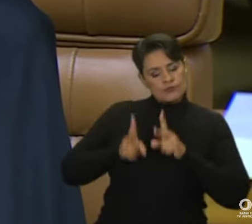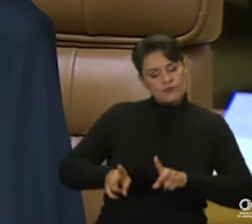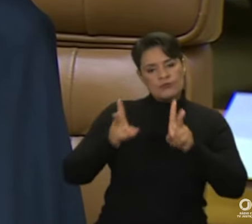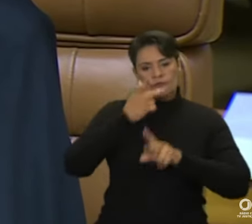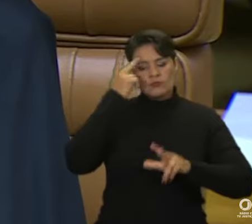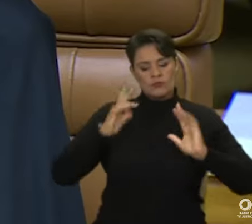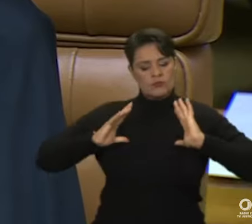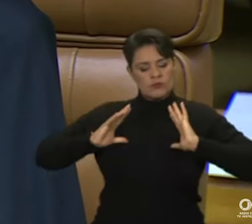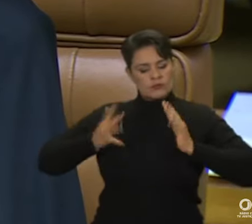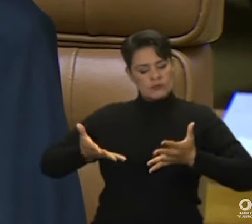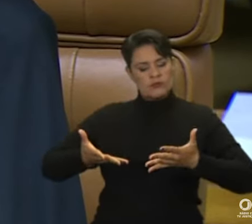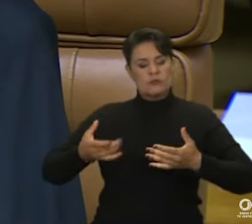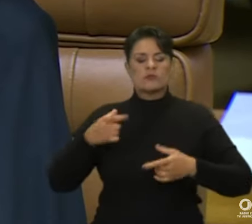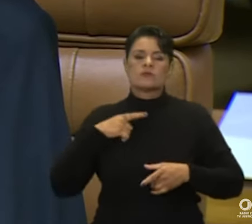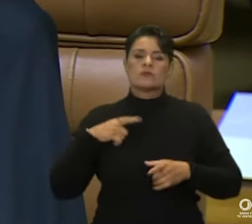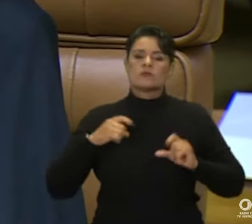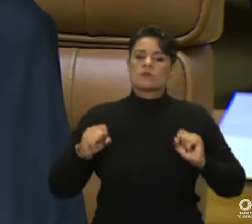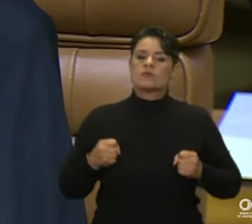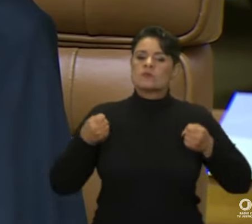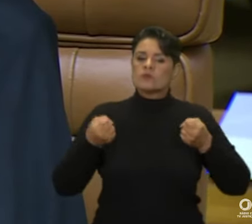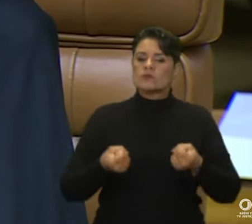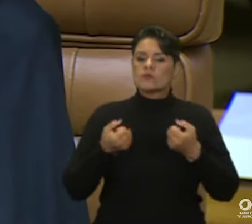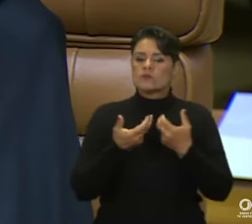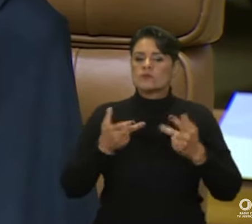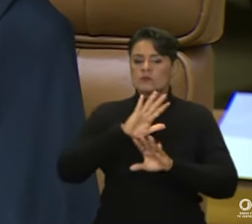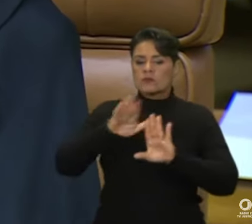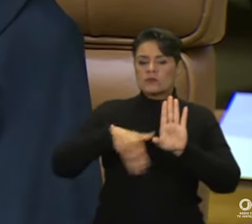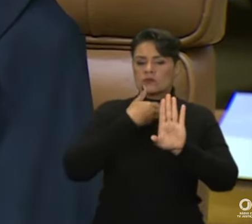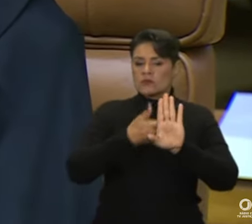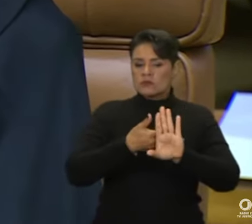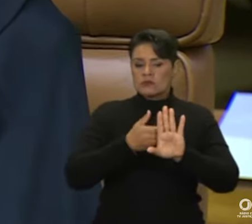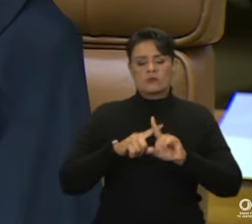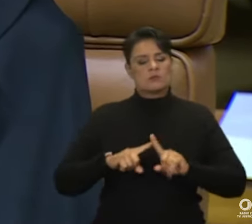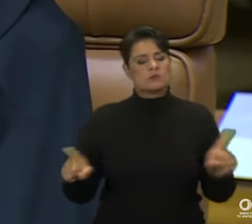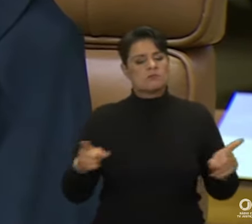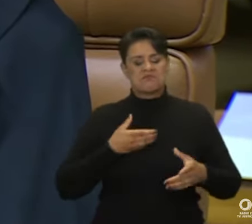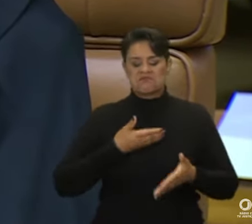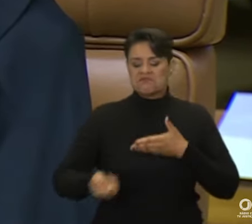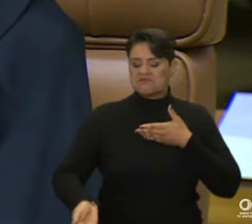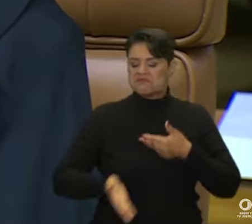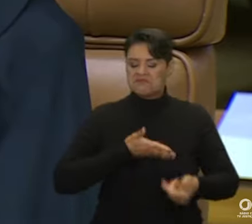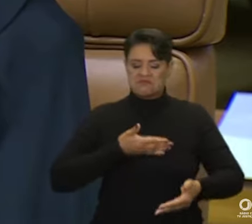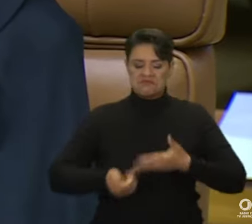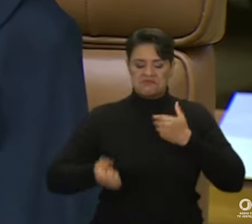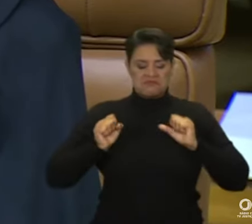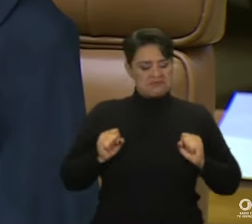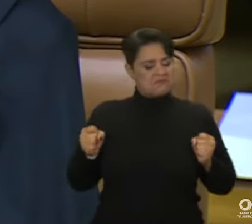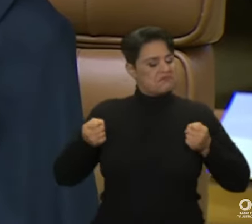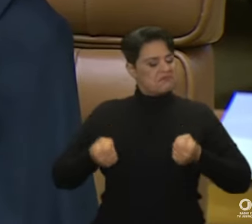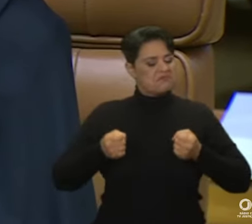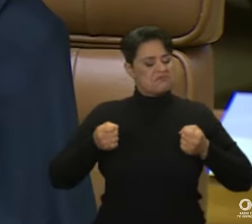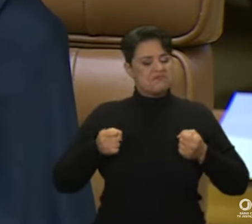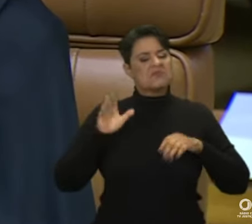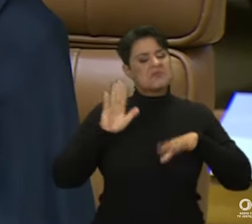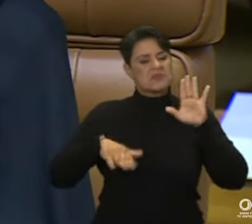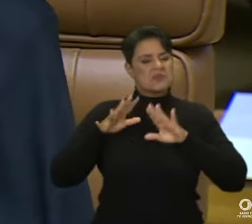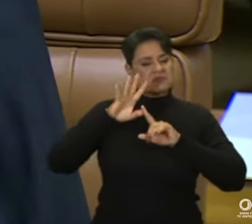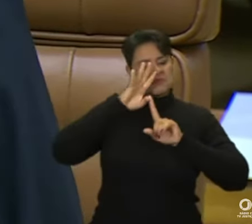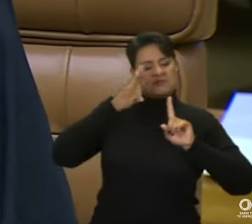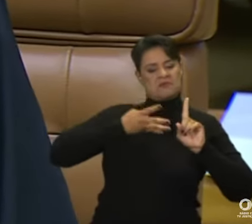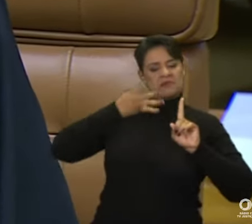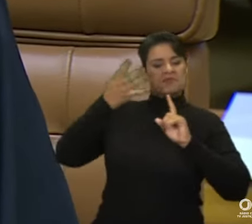enfrentam essas ameaças, mesmo quando isso implica suportar o peso de críticas injustas